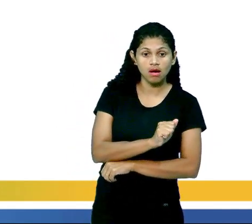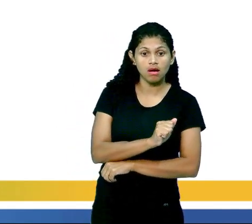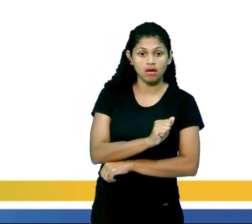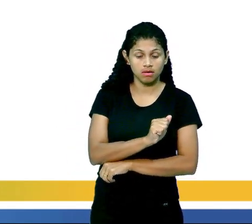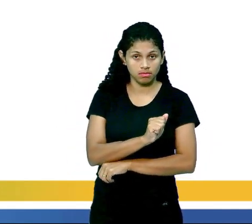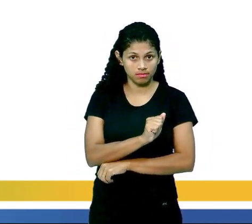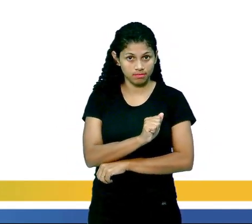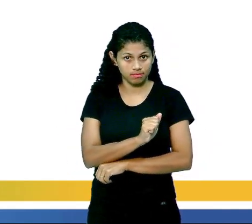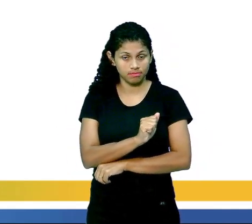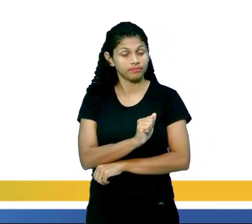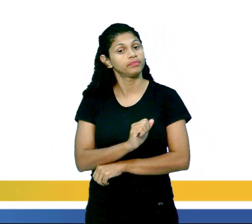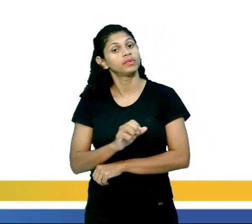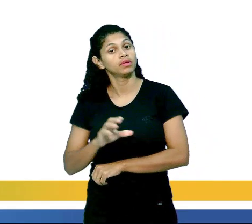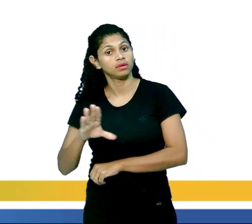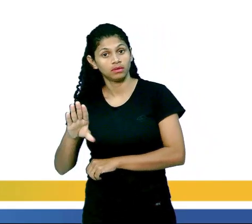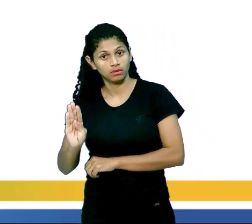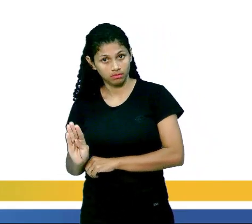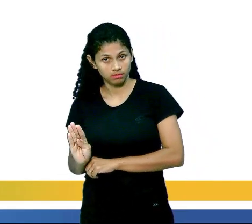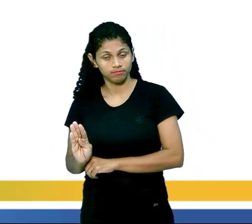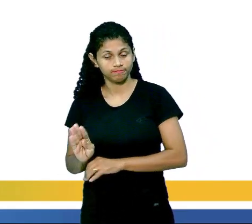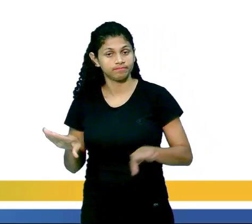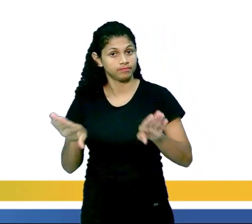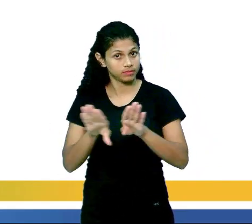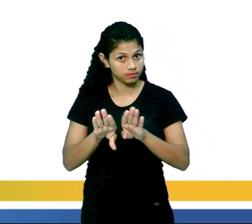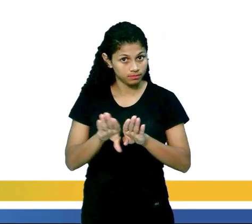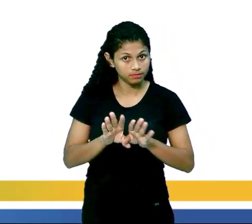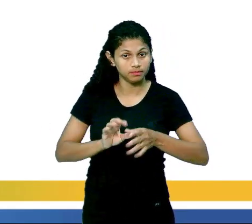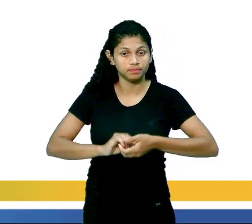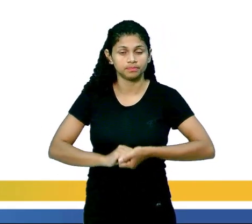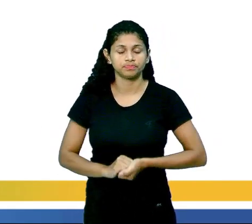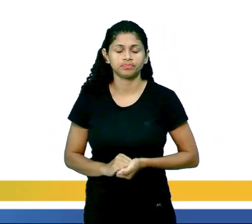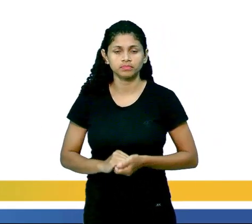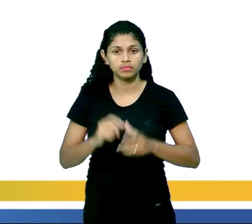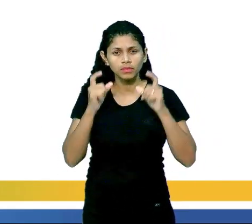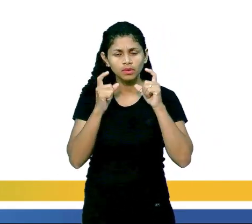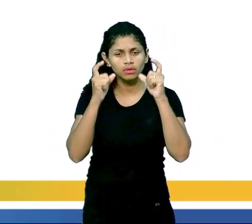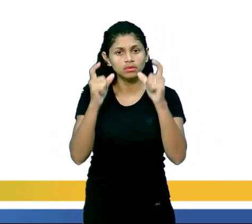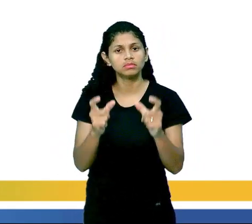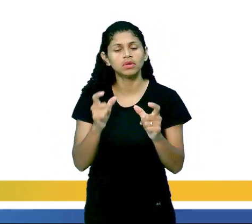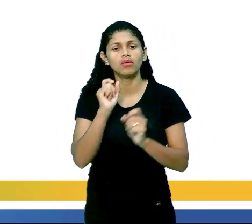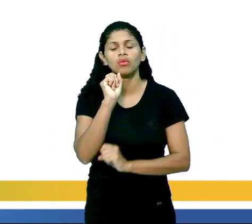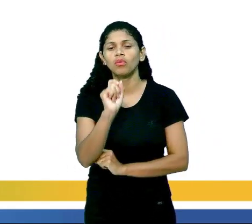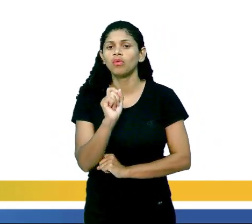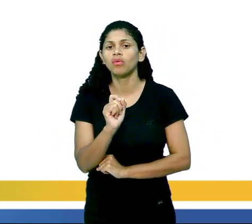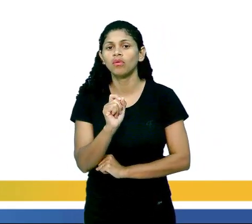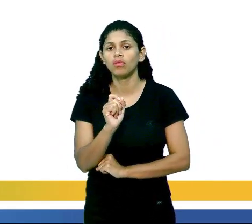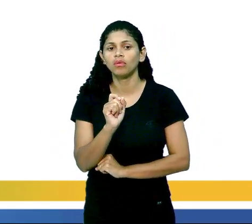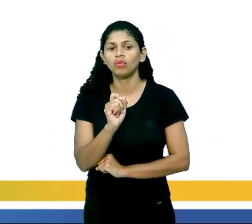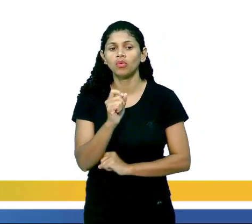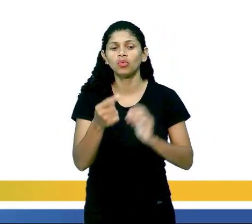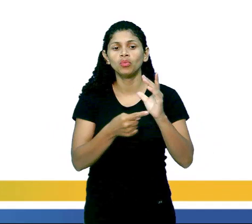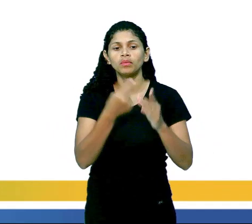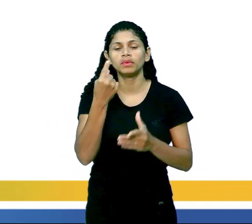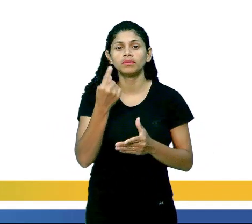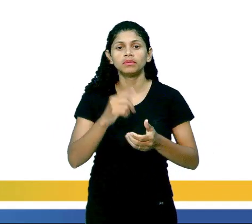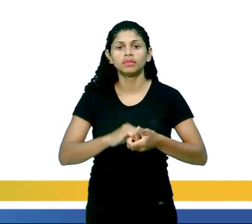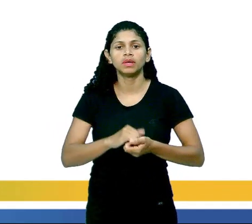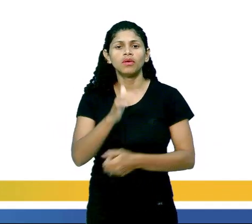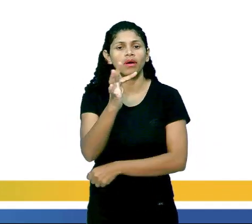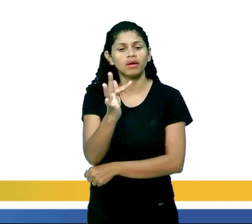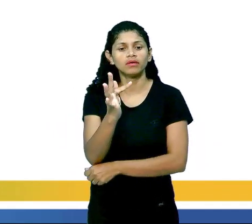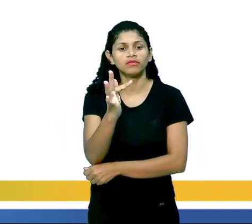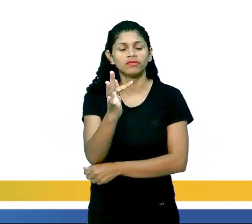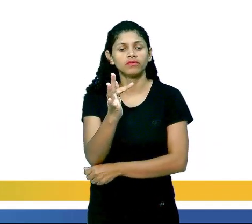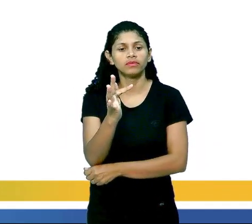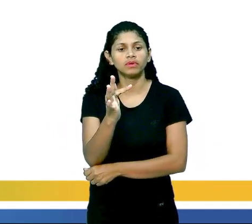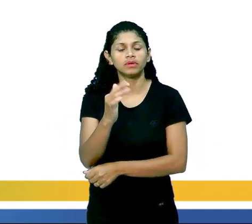G A em B. Observando bem, observa que no primeiro, tá?